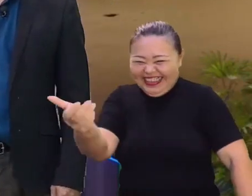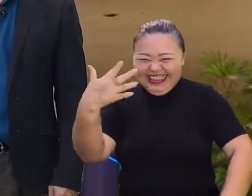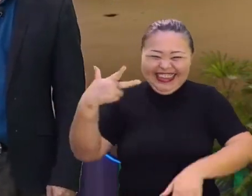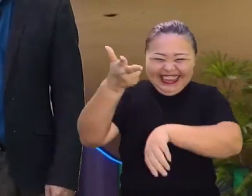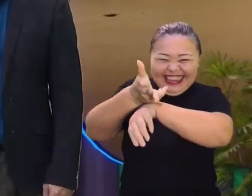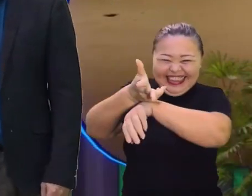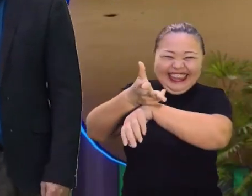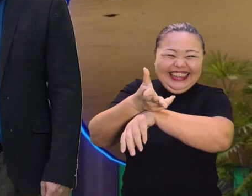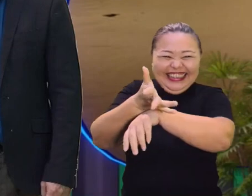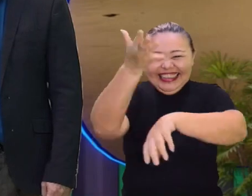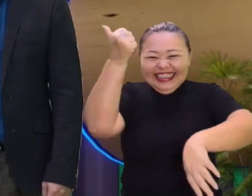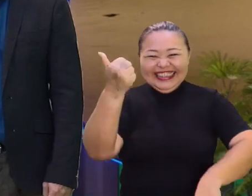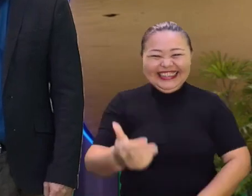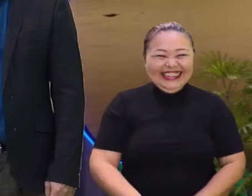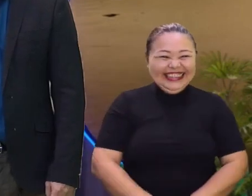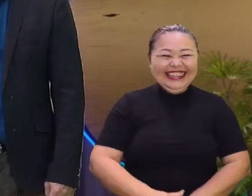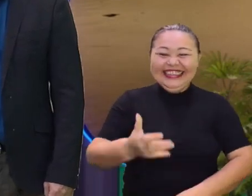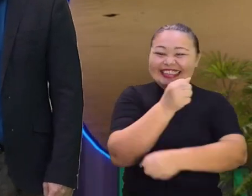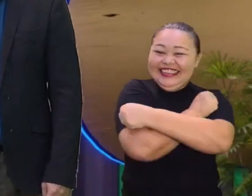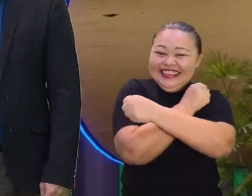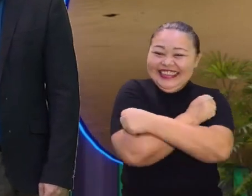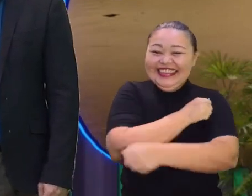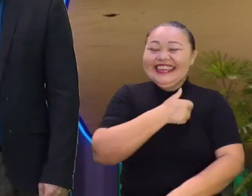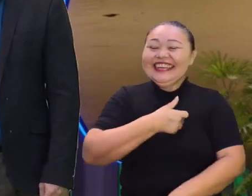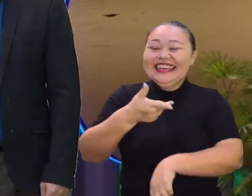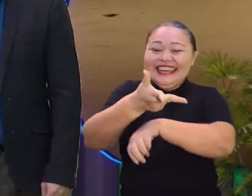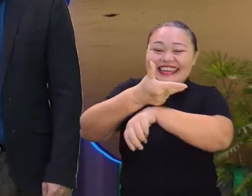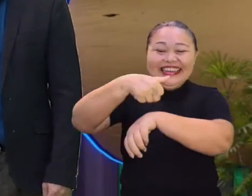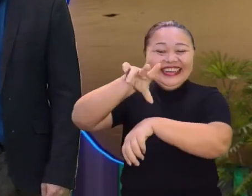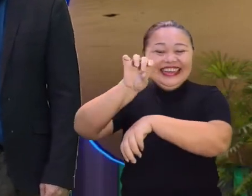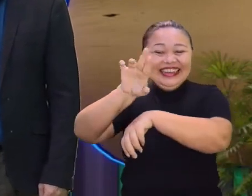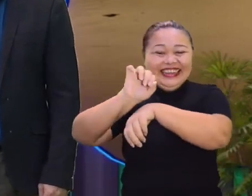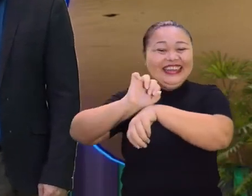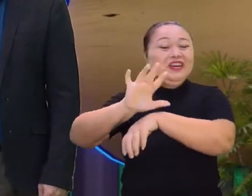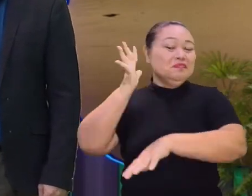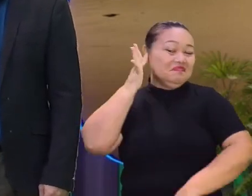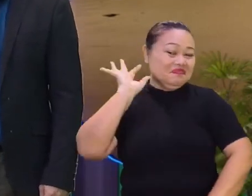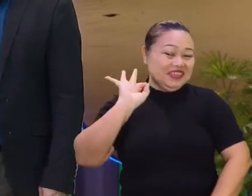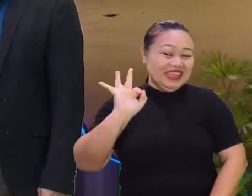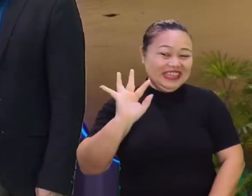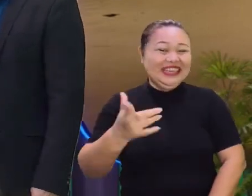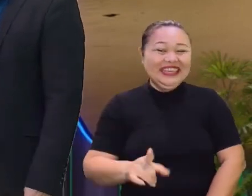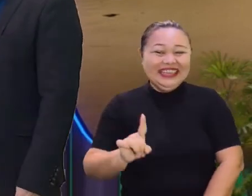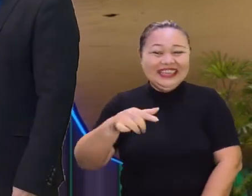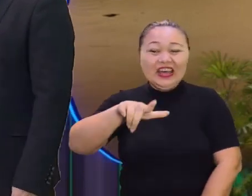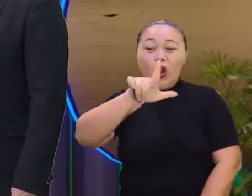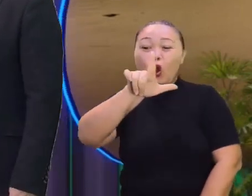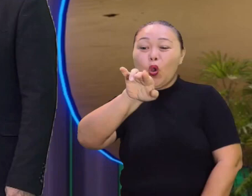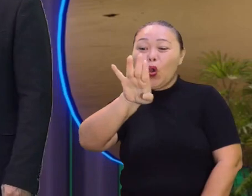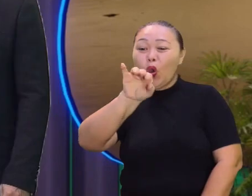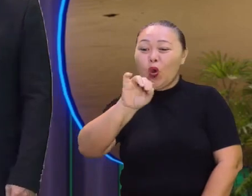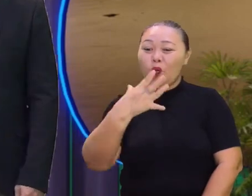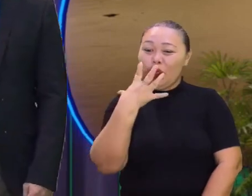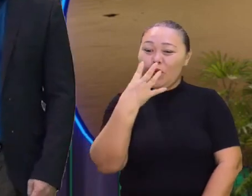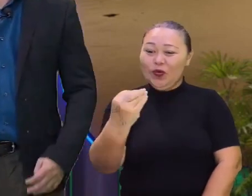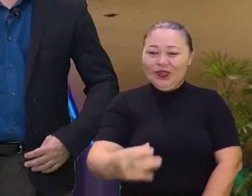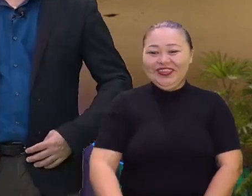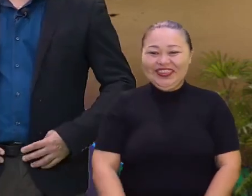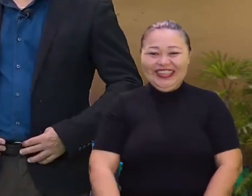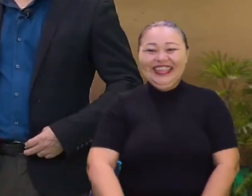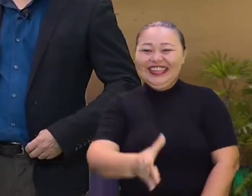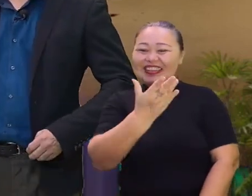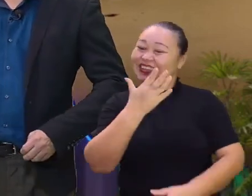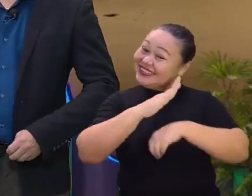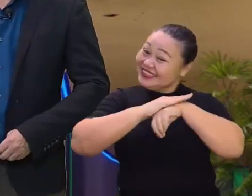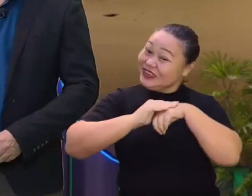bora gravar. É isso aí. Um abraço pro nosso diretor aí, que ele é top de linha. É, o Lobinho.